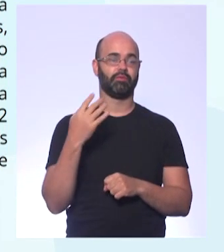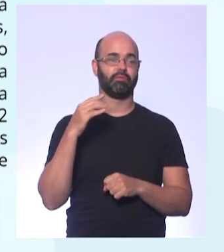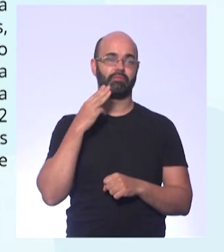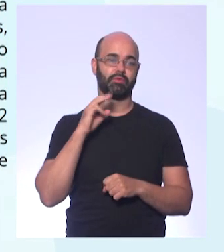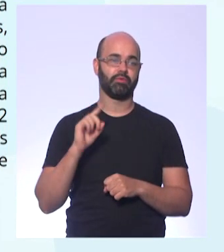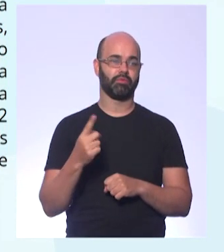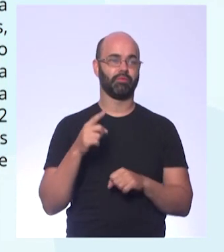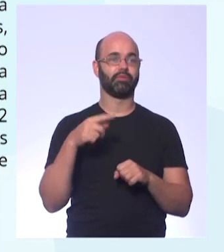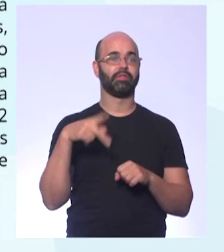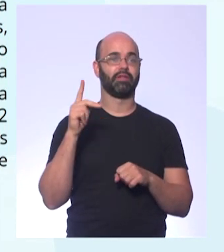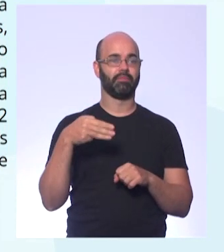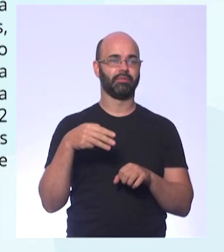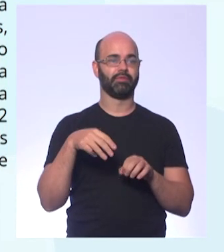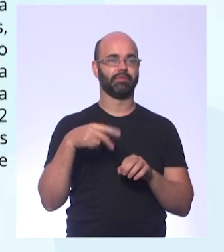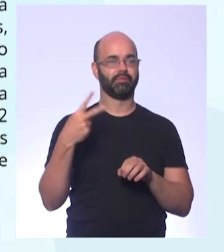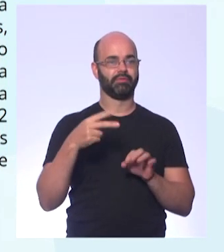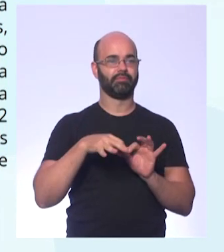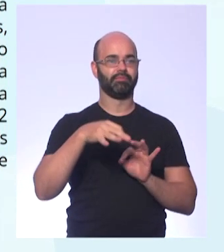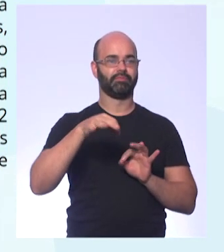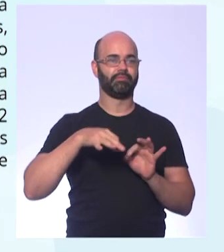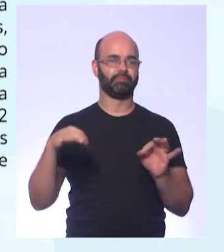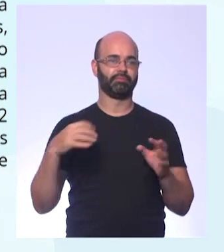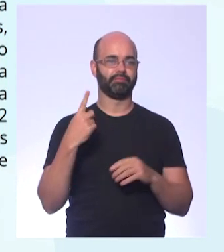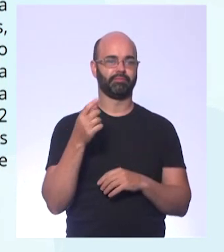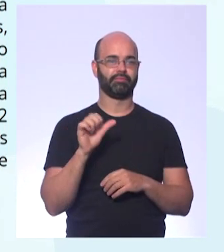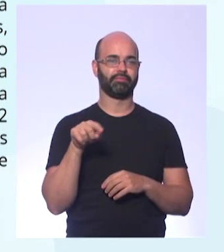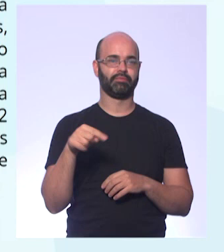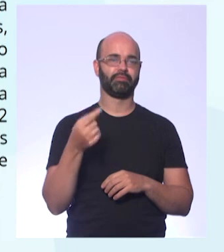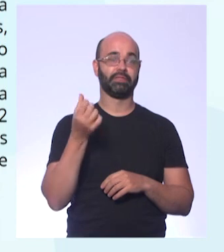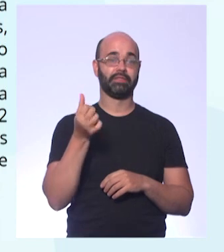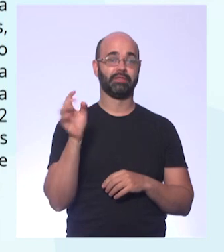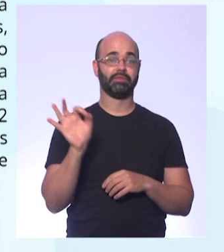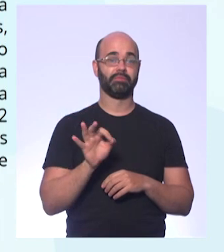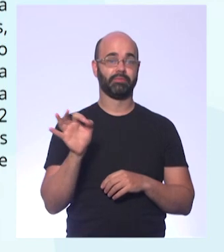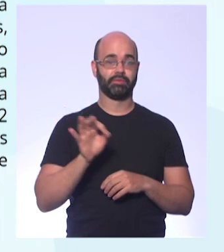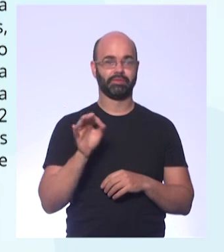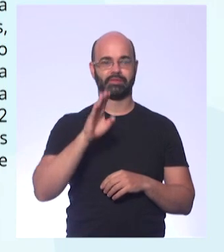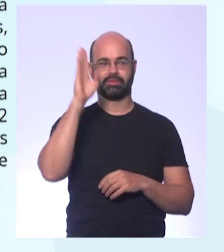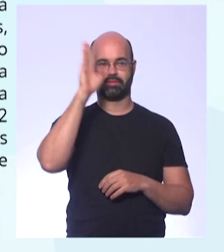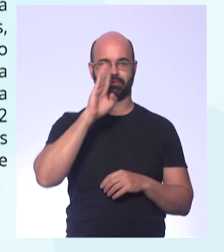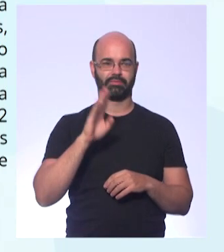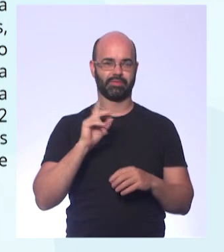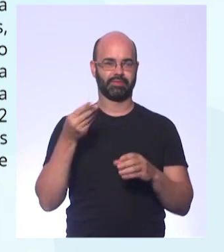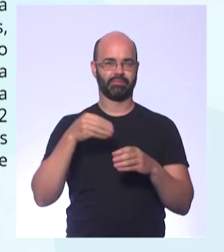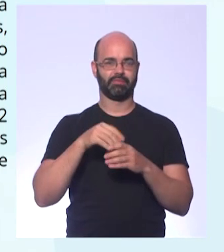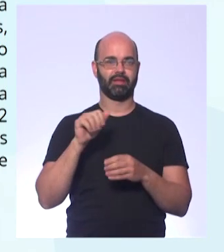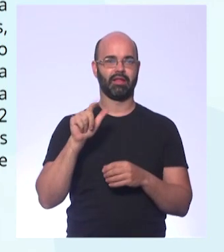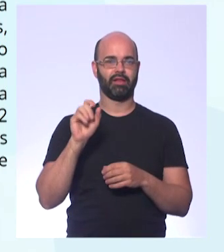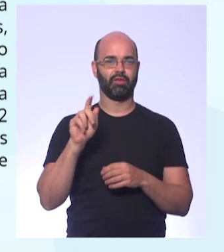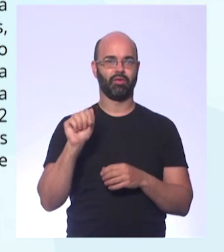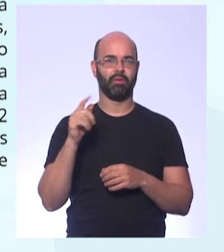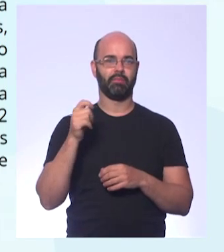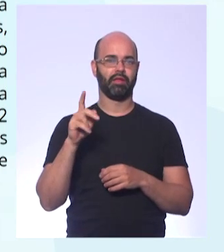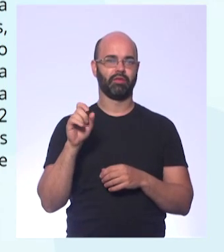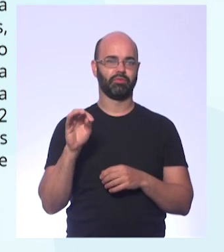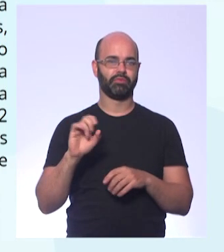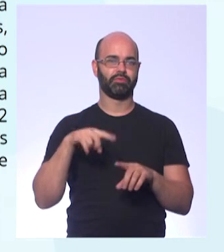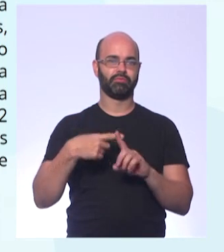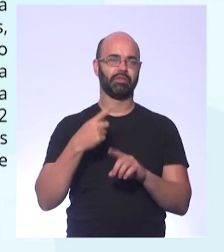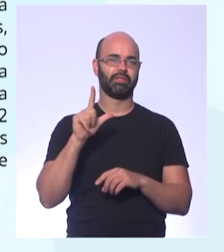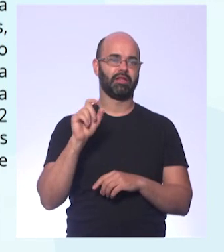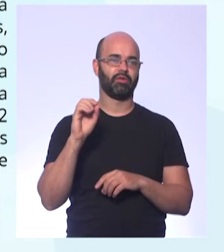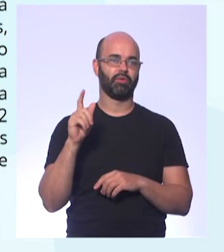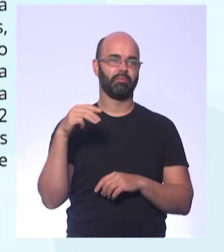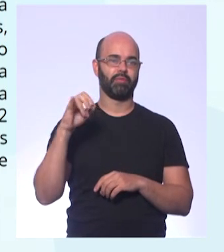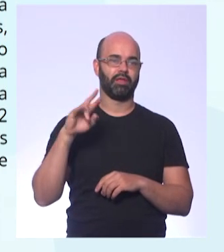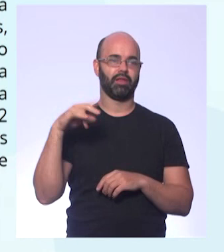equivalente a 16,6% do território brasileiro, incluindo a Lagoa dos Patos e a Lagoa Mirim, no Rio Grande do Sul.